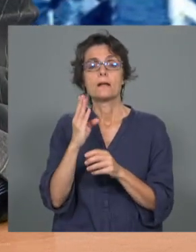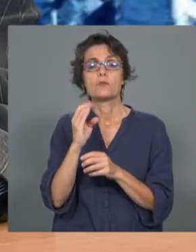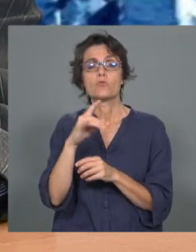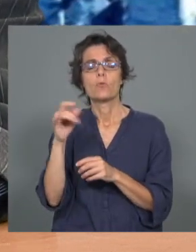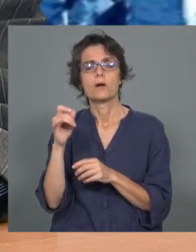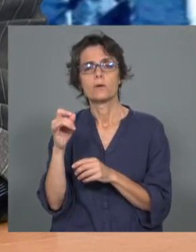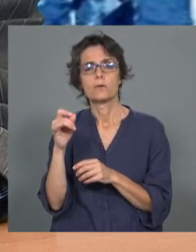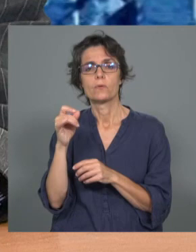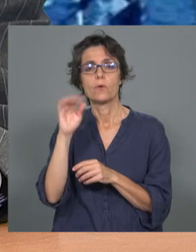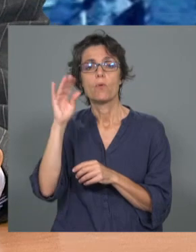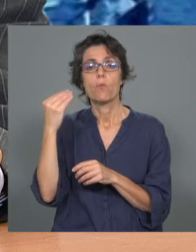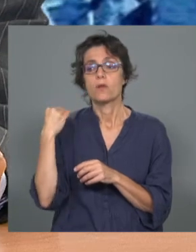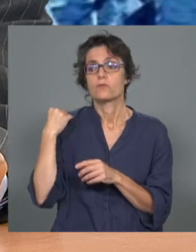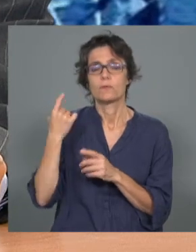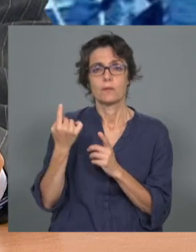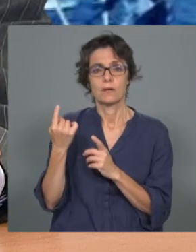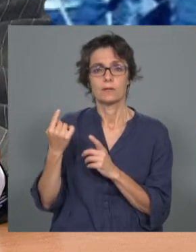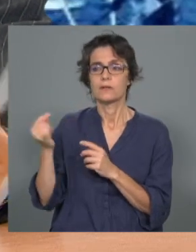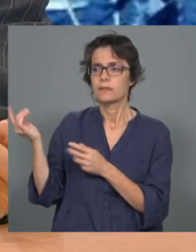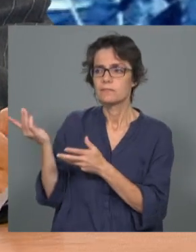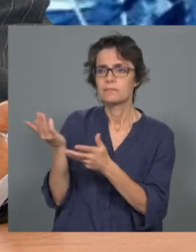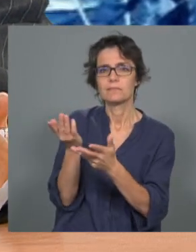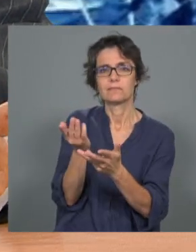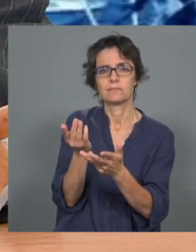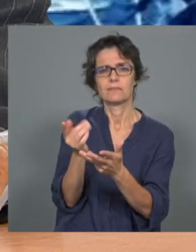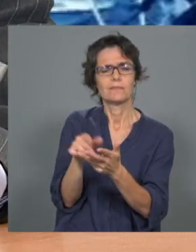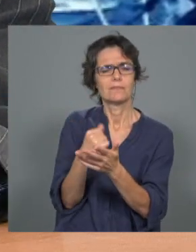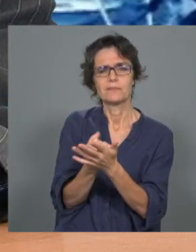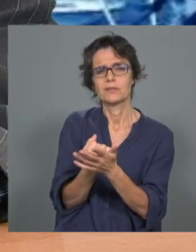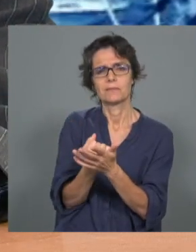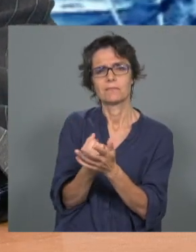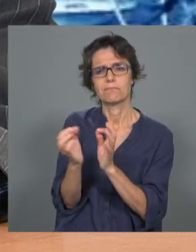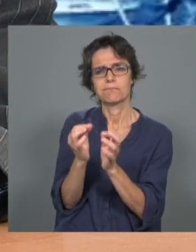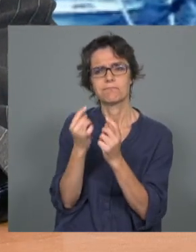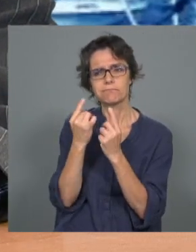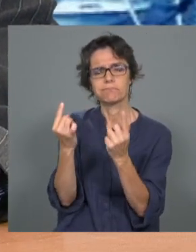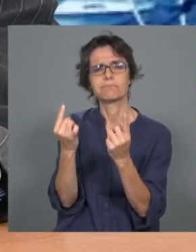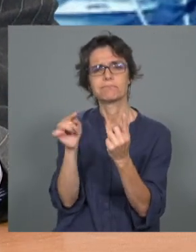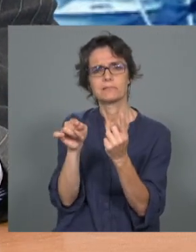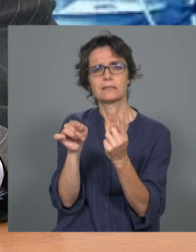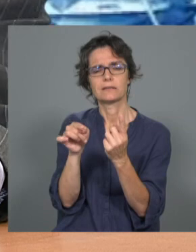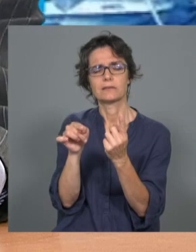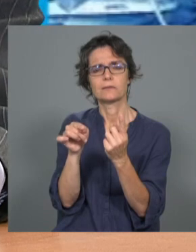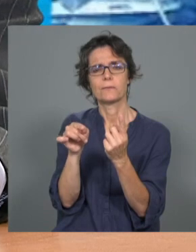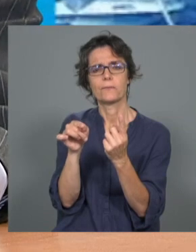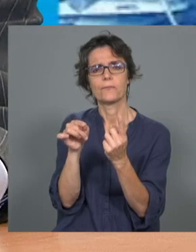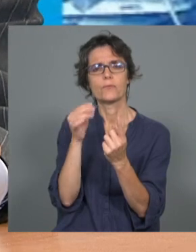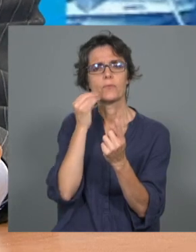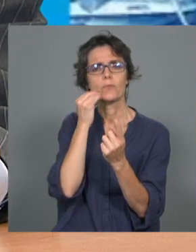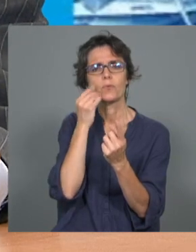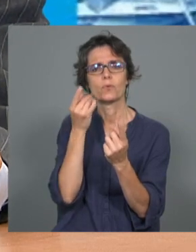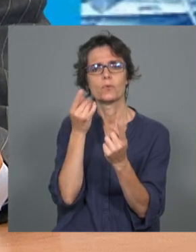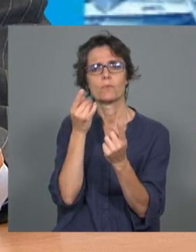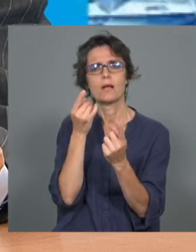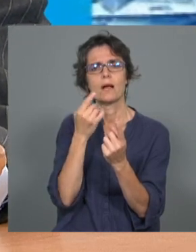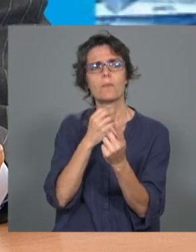se prepararem, e a preparação que João anuncia é simultaneamente um rito de conversão, mas